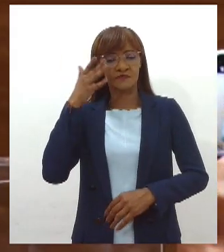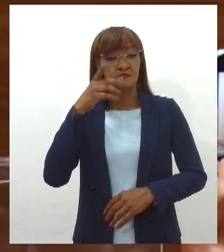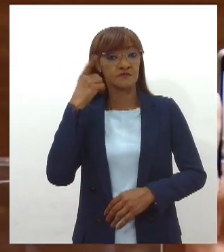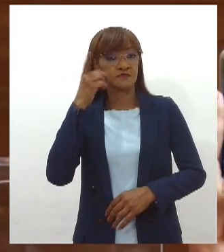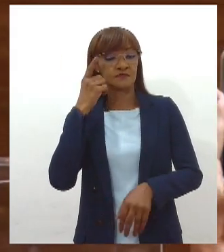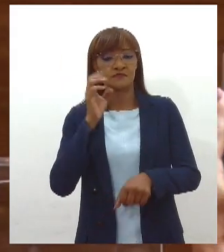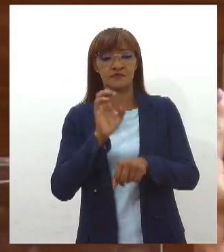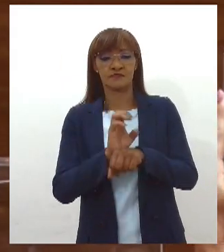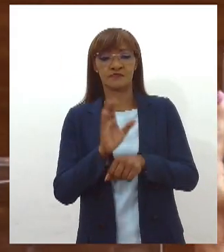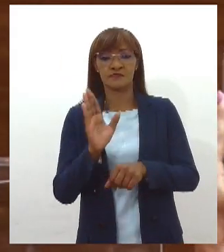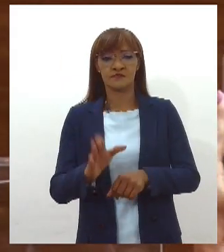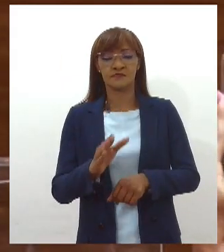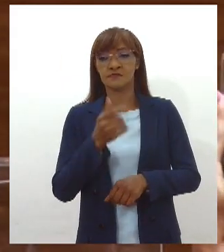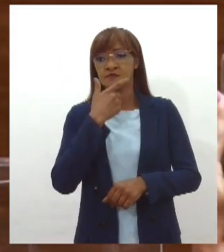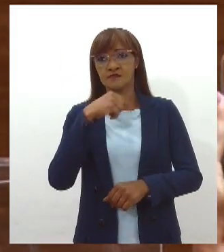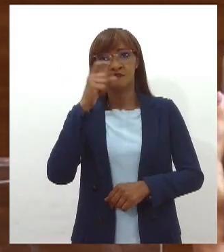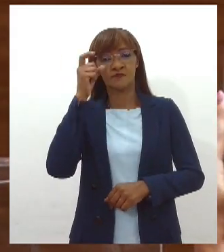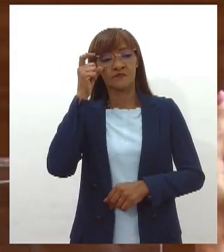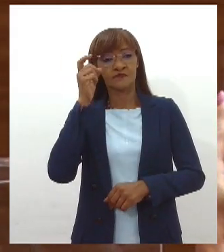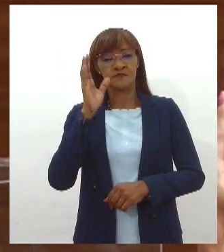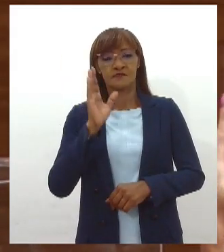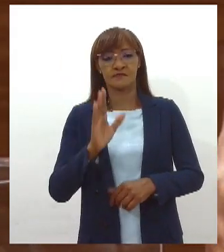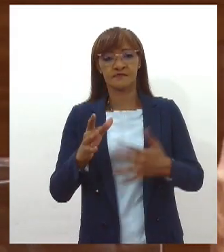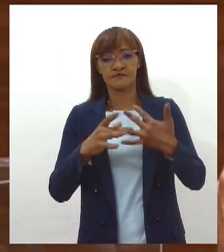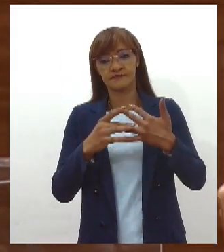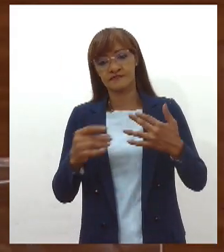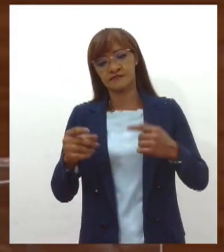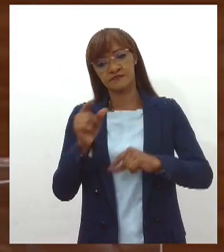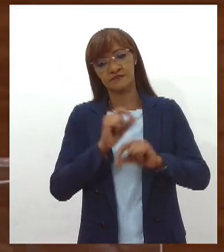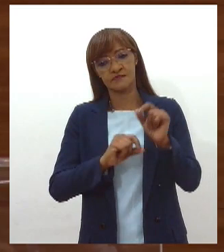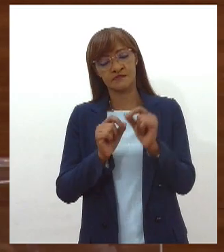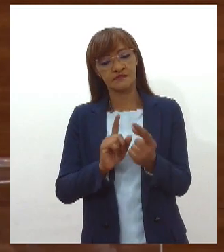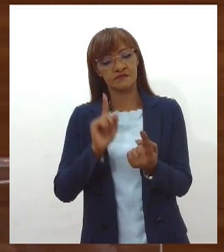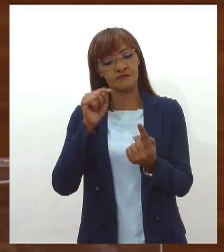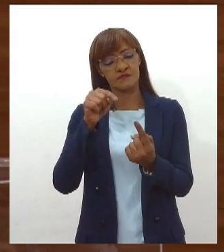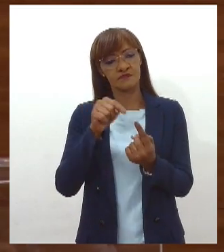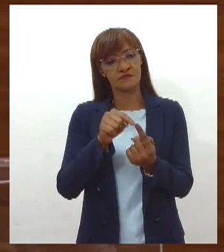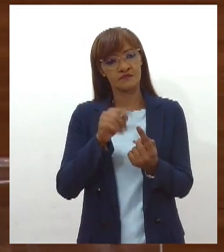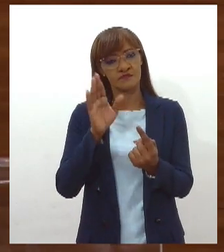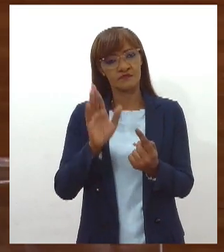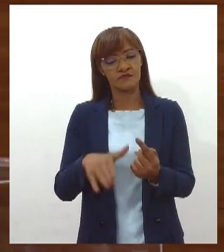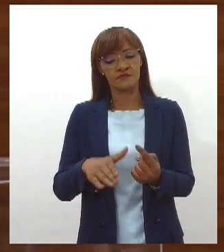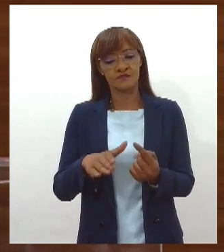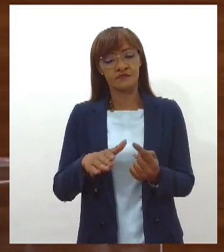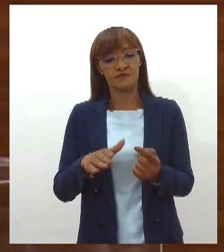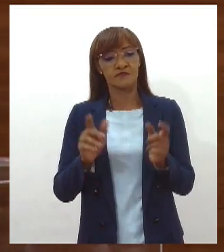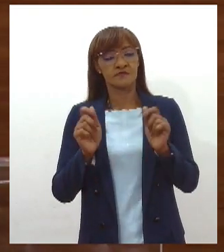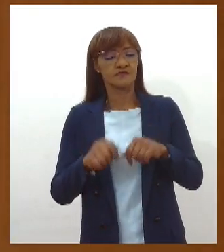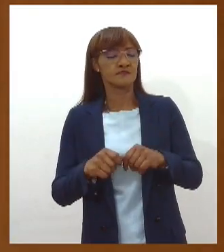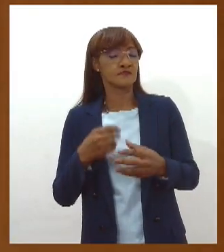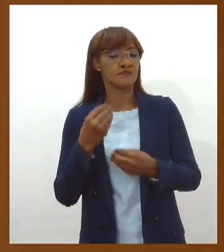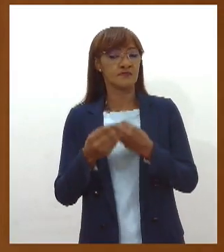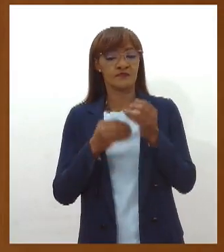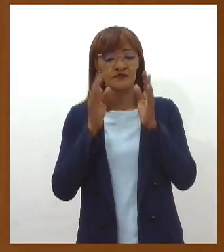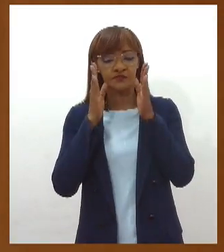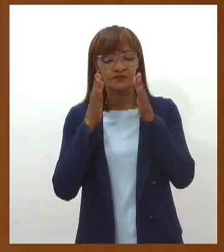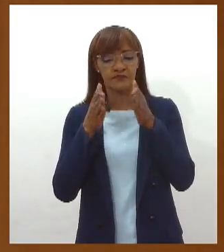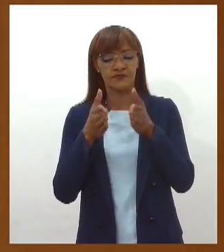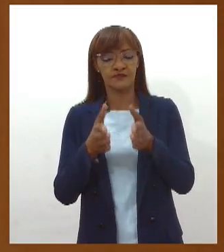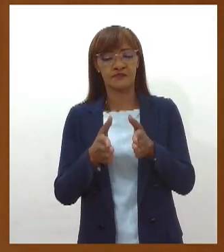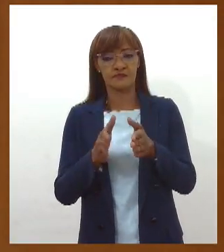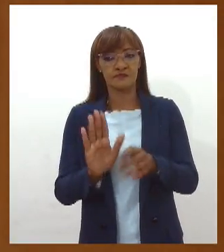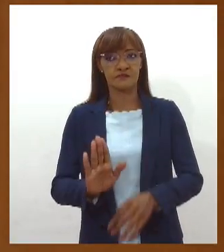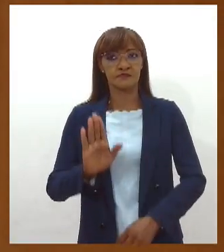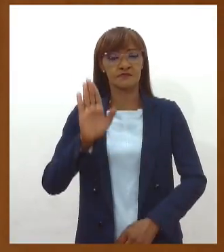Jorge Passos, que destacou a determinação de nomeação de um quantitativo específico de aprovados no concurso